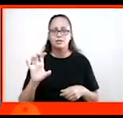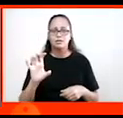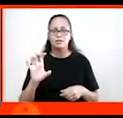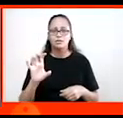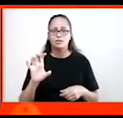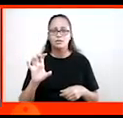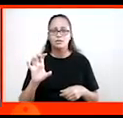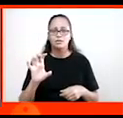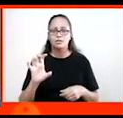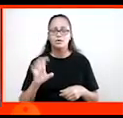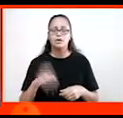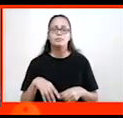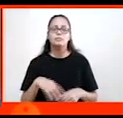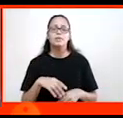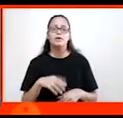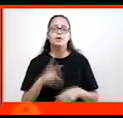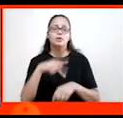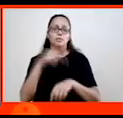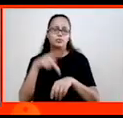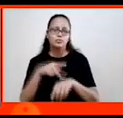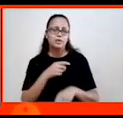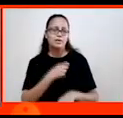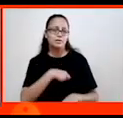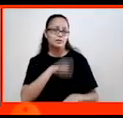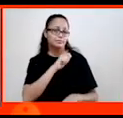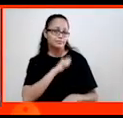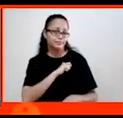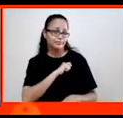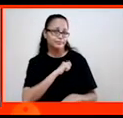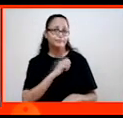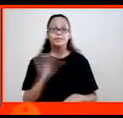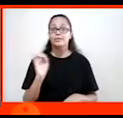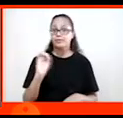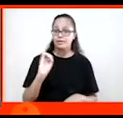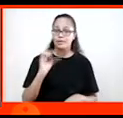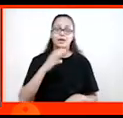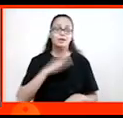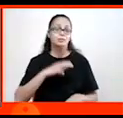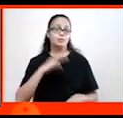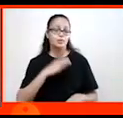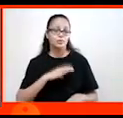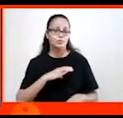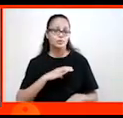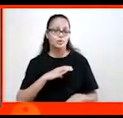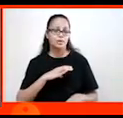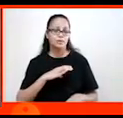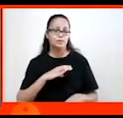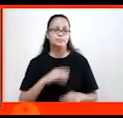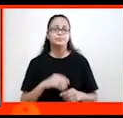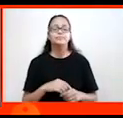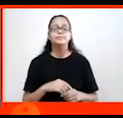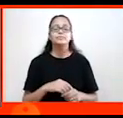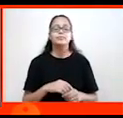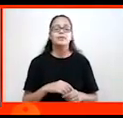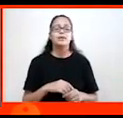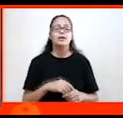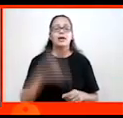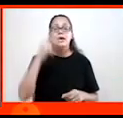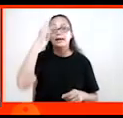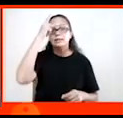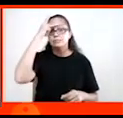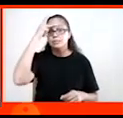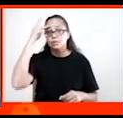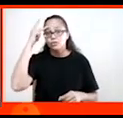no Reino Unido, né? Espanha, Alemanha, Itália, Portugal, o fenômeno do êxodo rural, a migração das